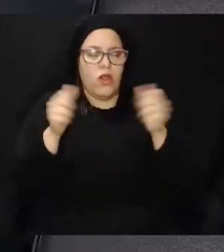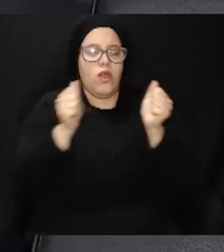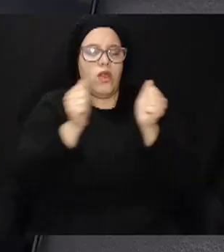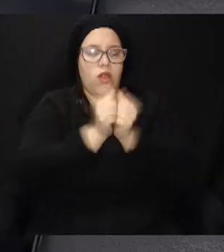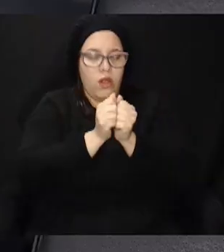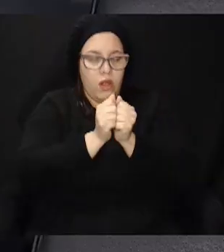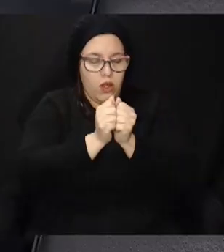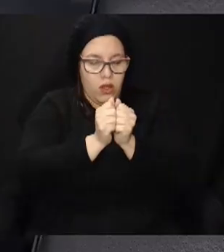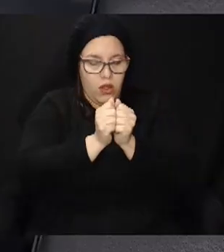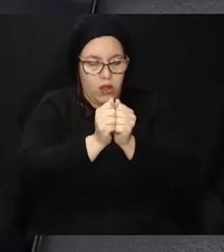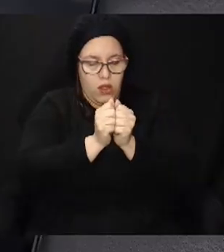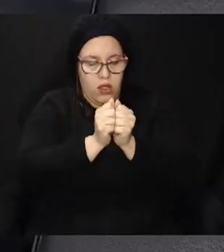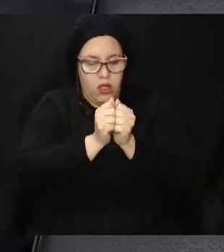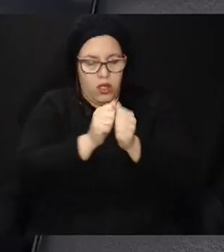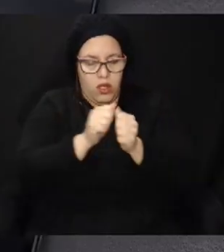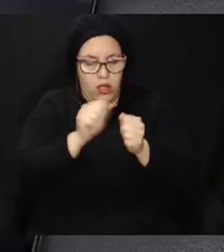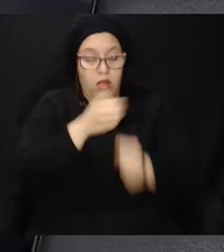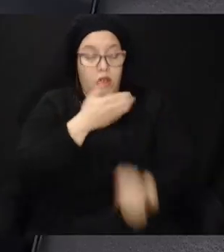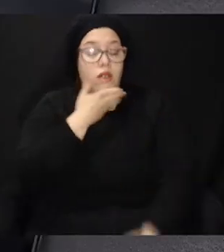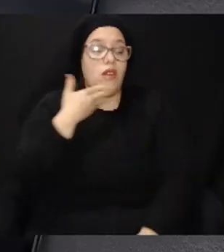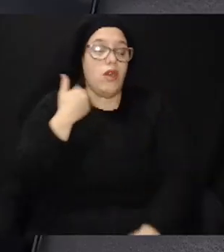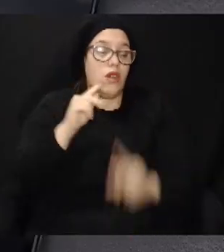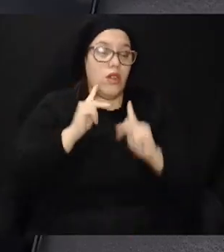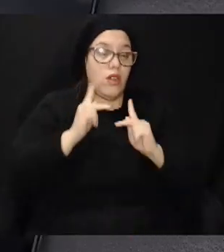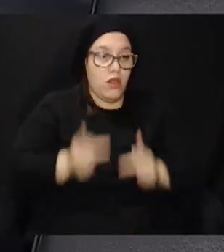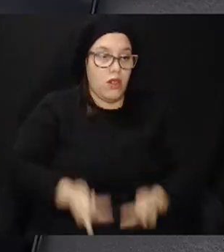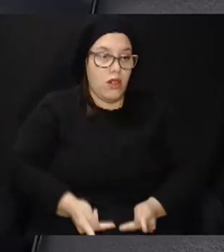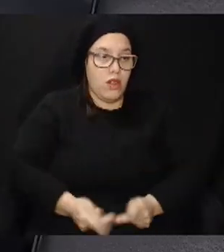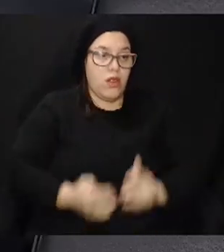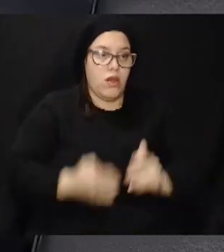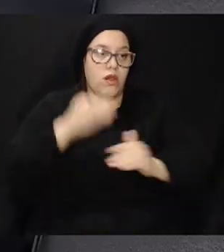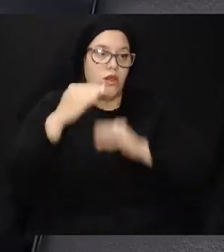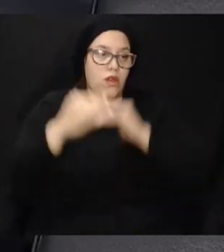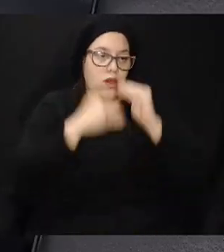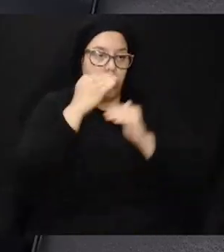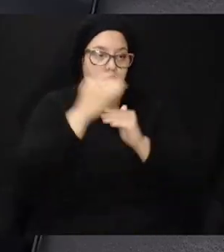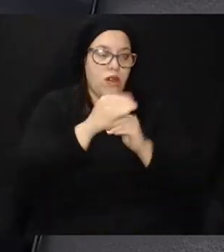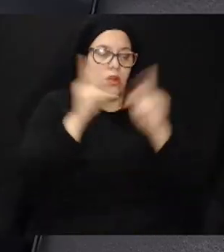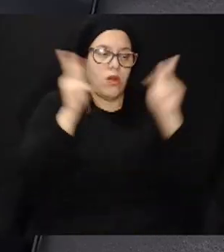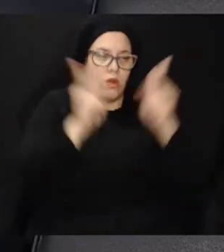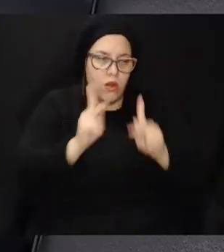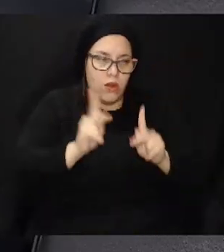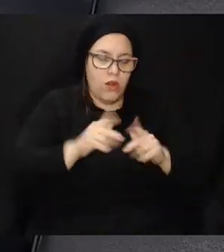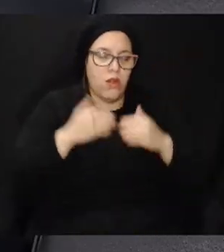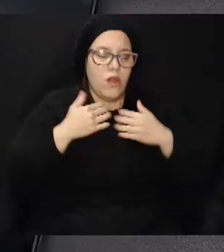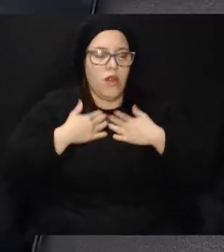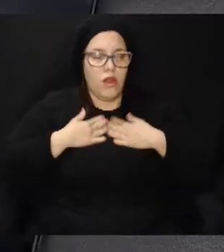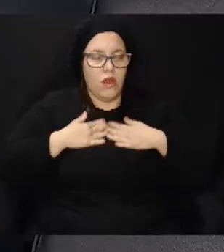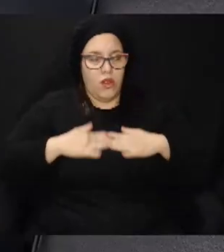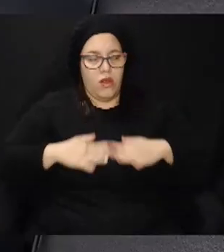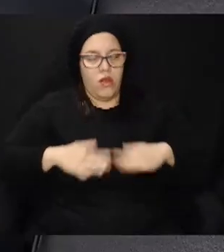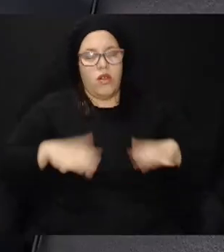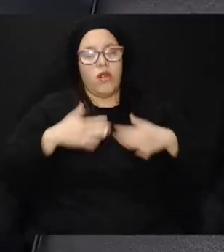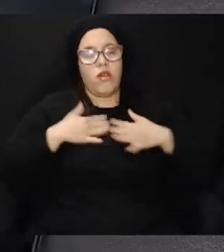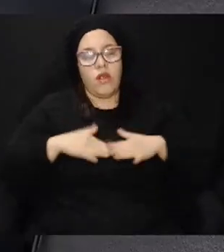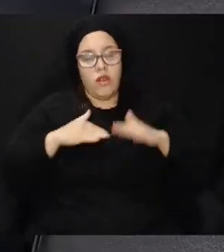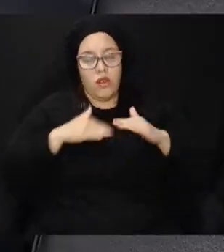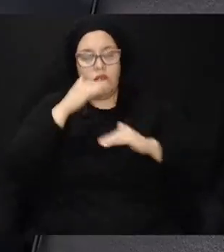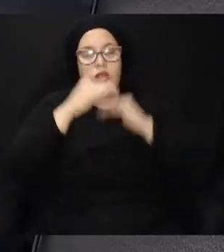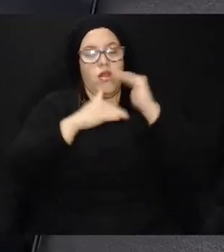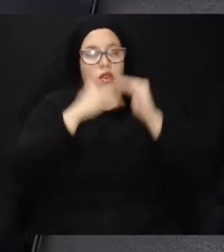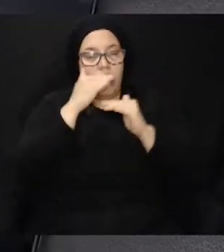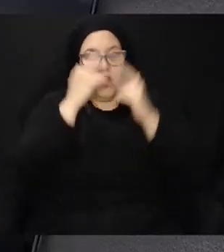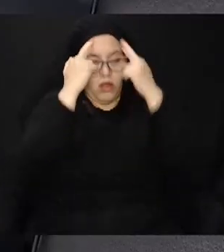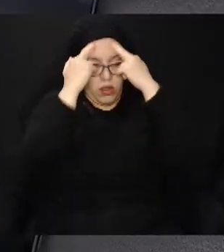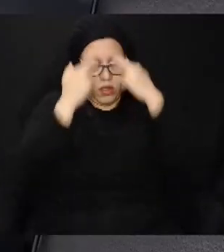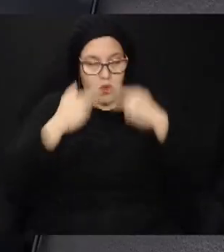fazemos o melhor pela humanidade, nós estamos caminhando no sentido da paz, da tranquilidade, do crescimento, do respeito e de